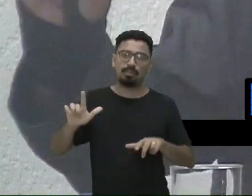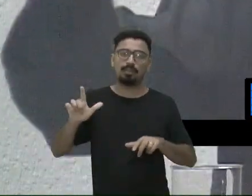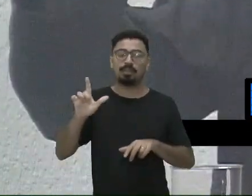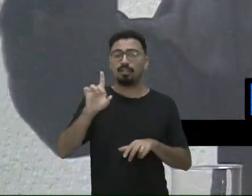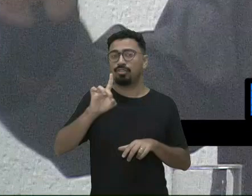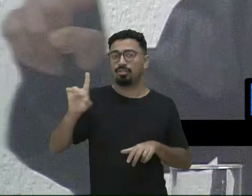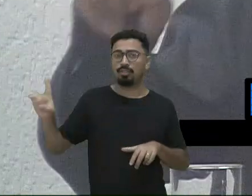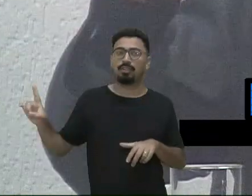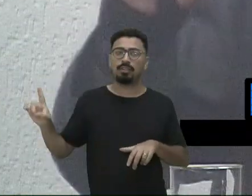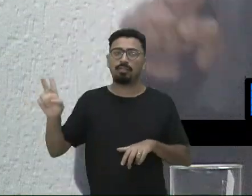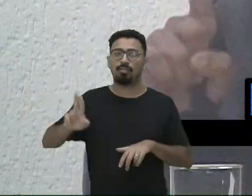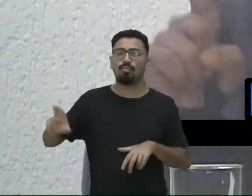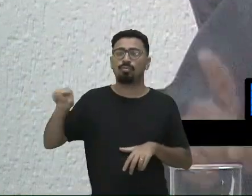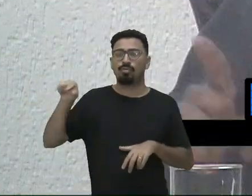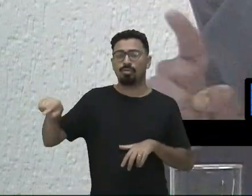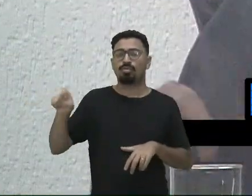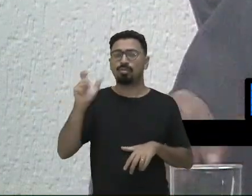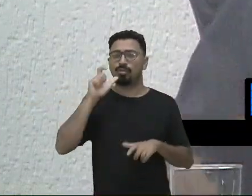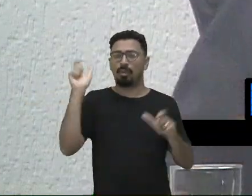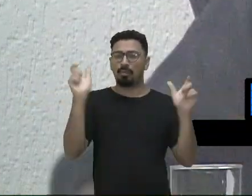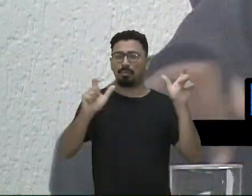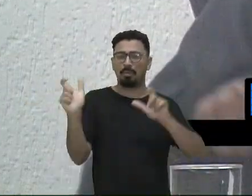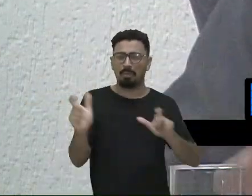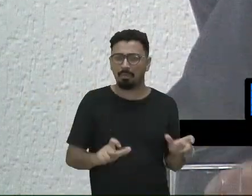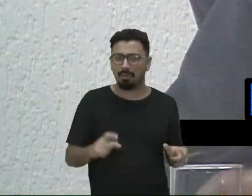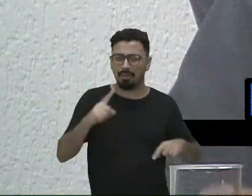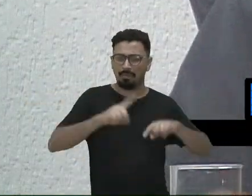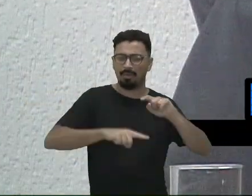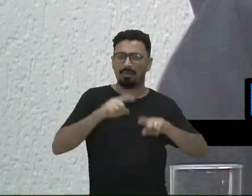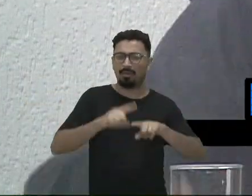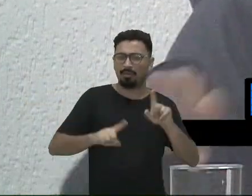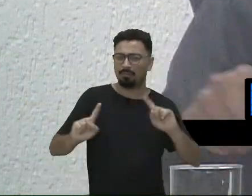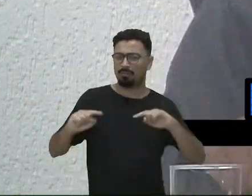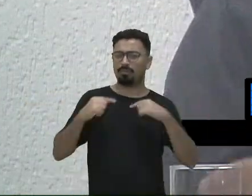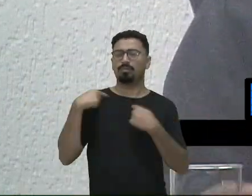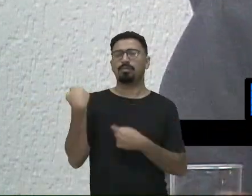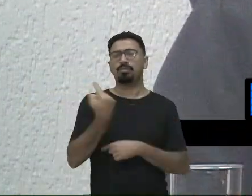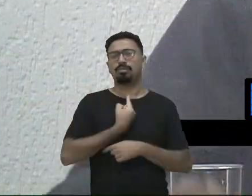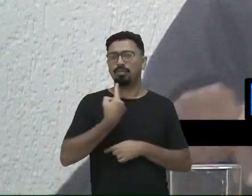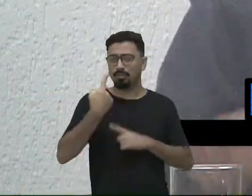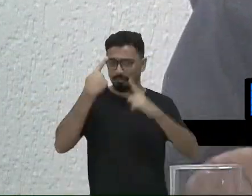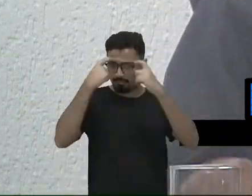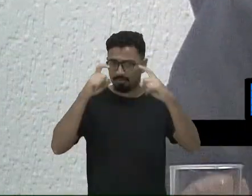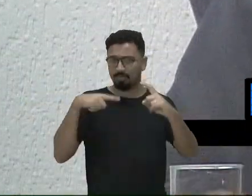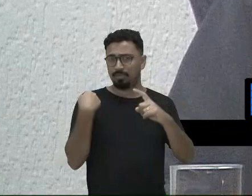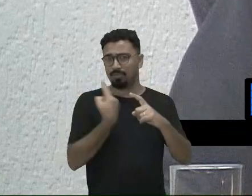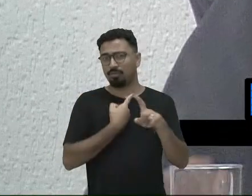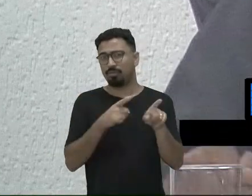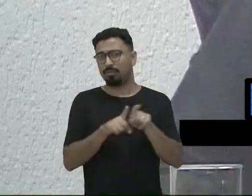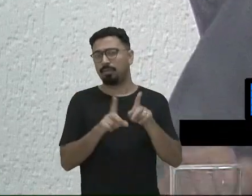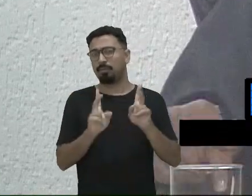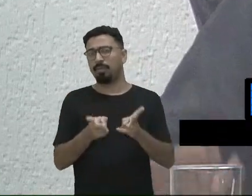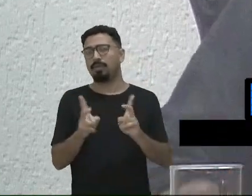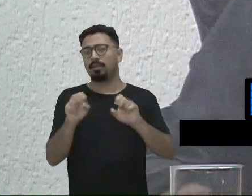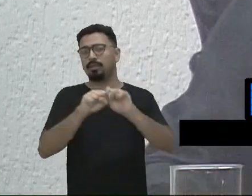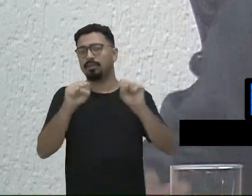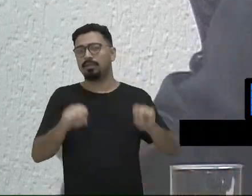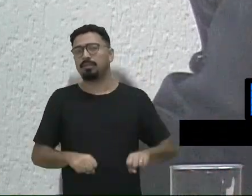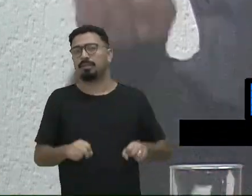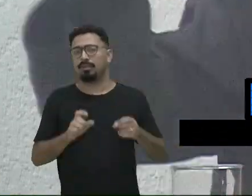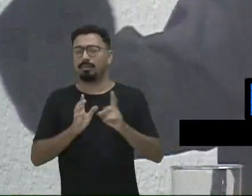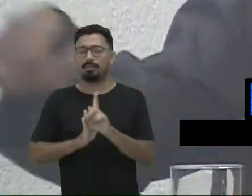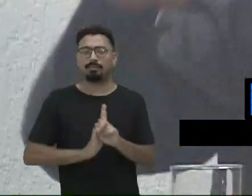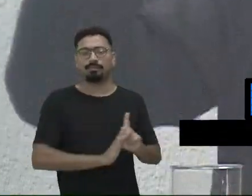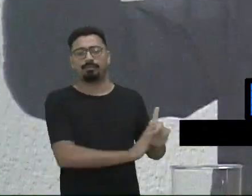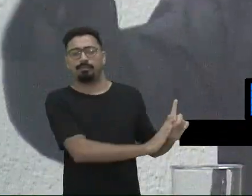usou do indecoro das palavras desrespeitosas para nos atingir, para nos violentar, para manter esse sistema que nos coloca à margem, a